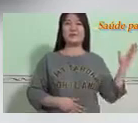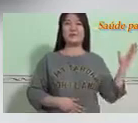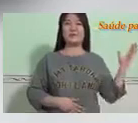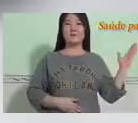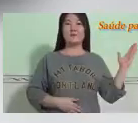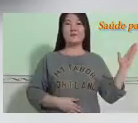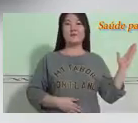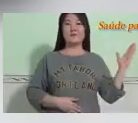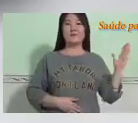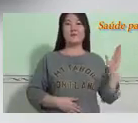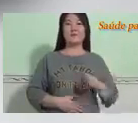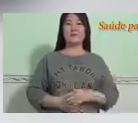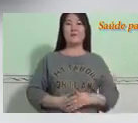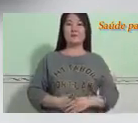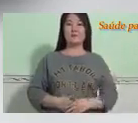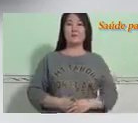pele.